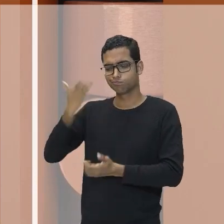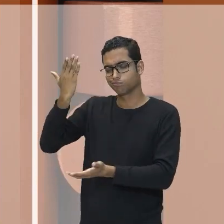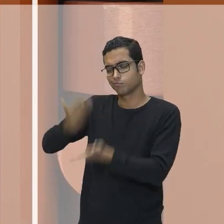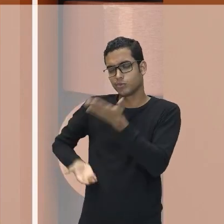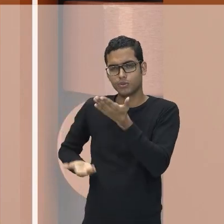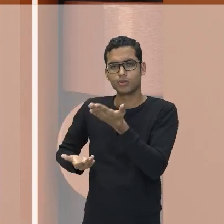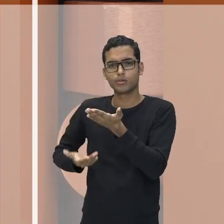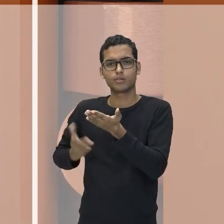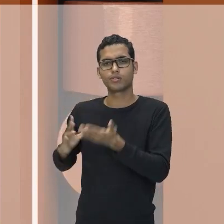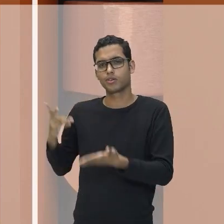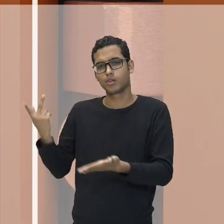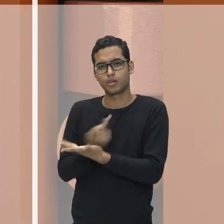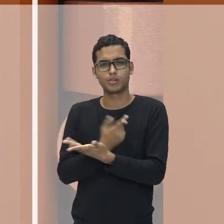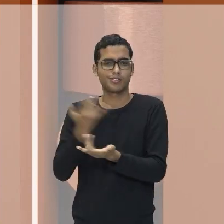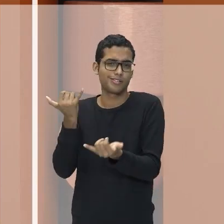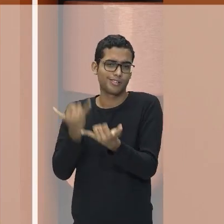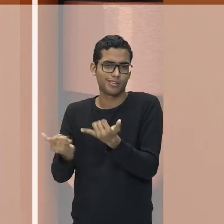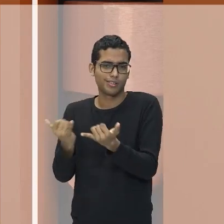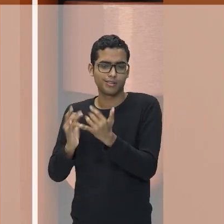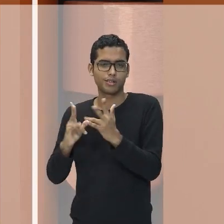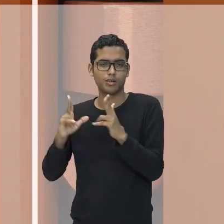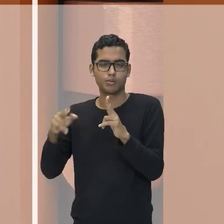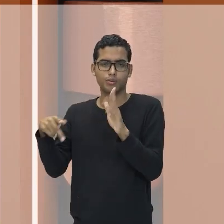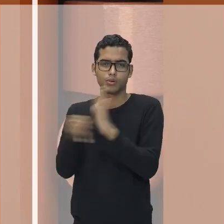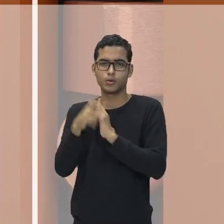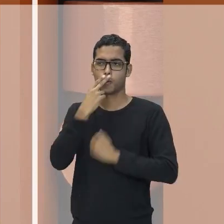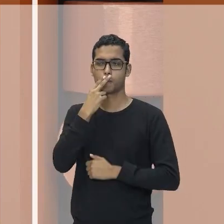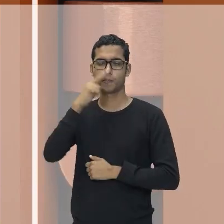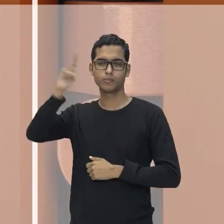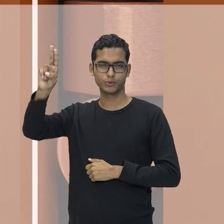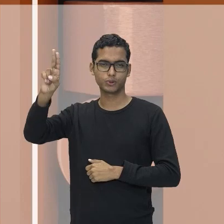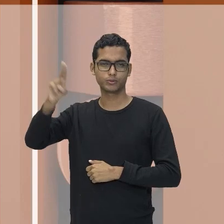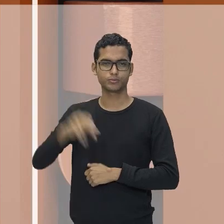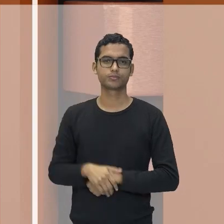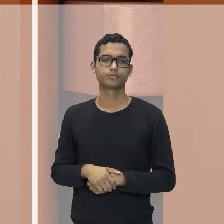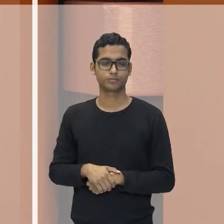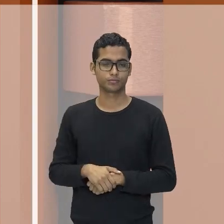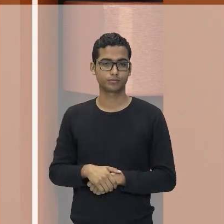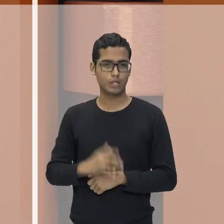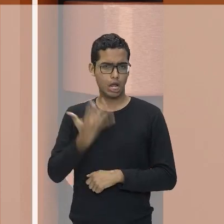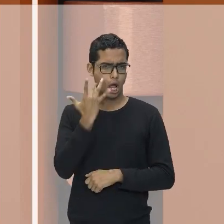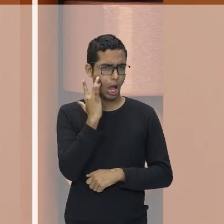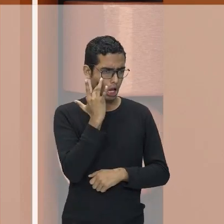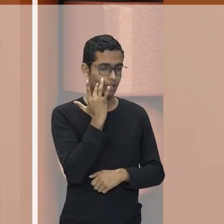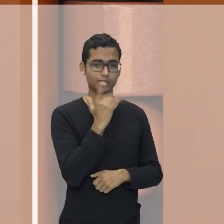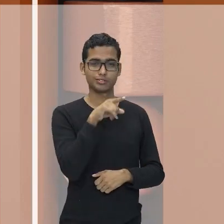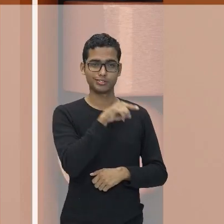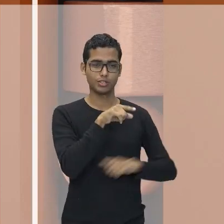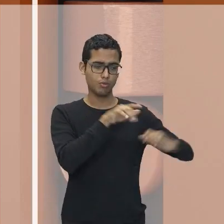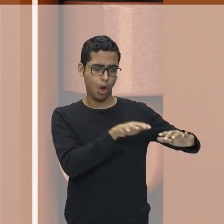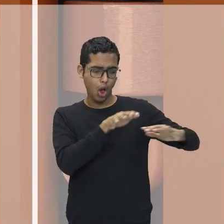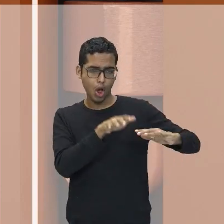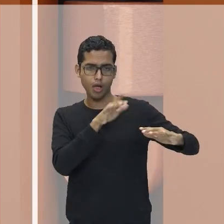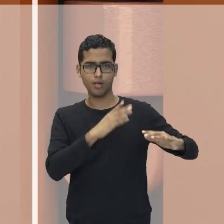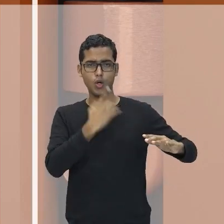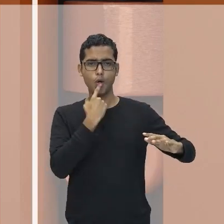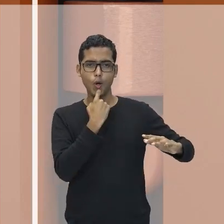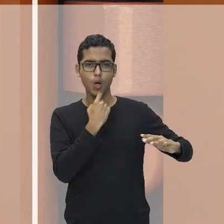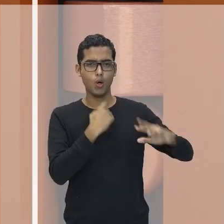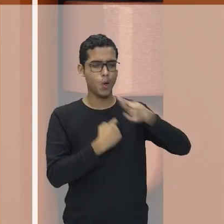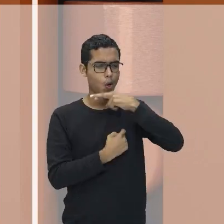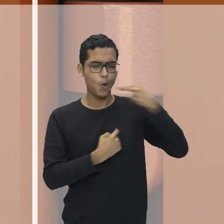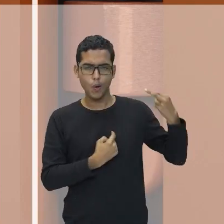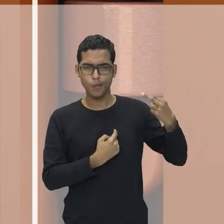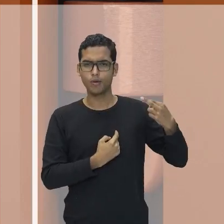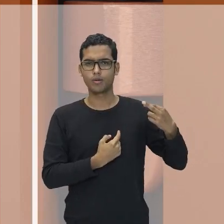algo muito semelhante com Hitler e seus soldados. Subestimaram a força do Exército Vermelho e as condições